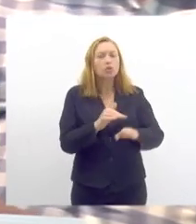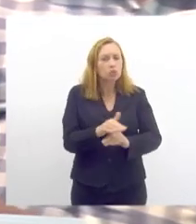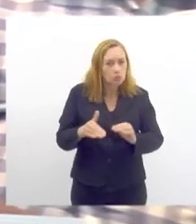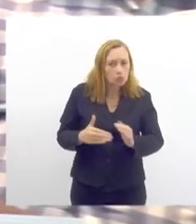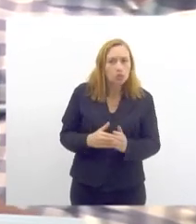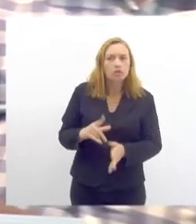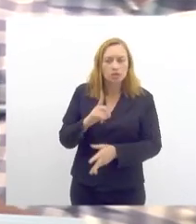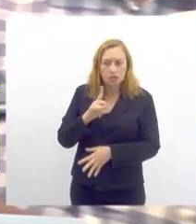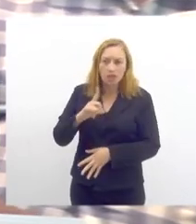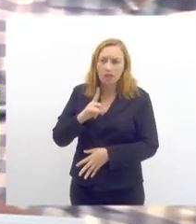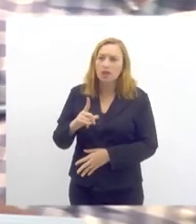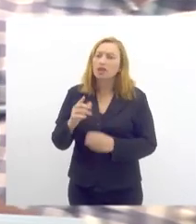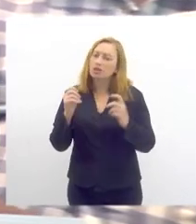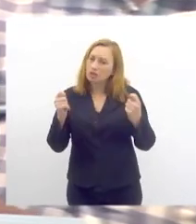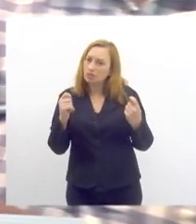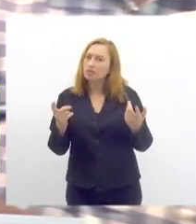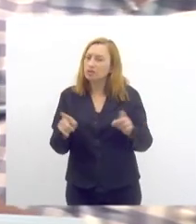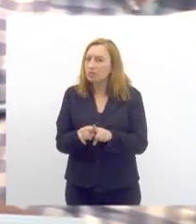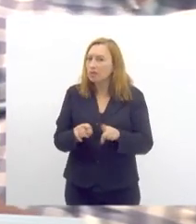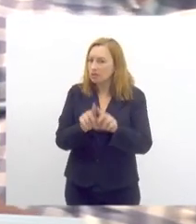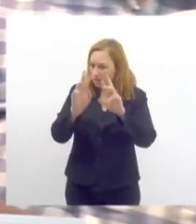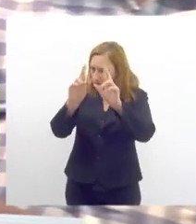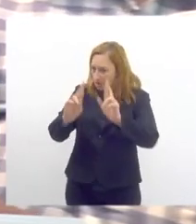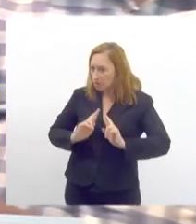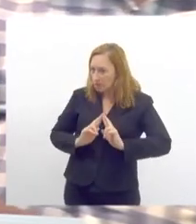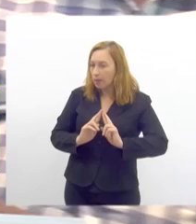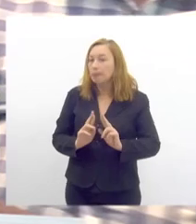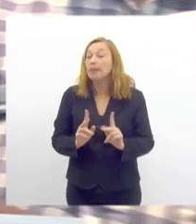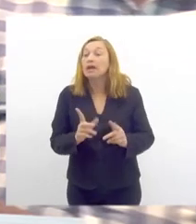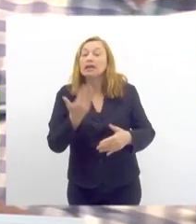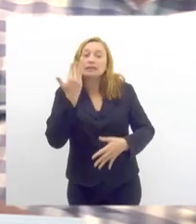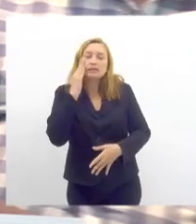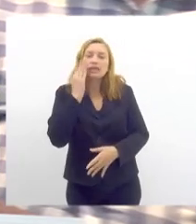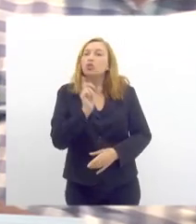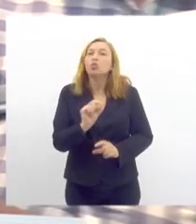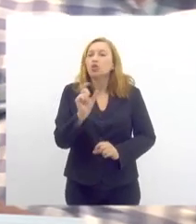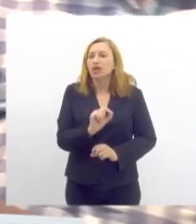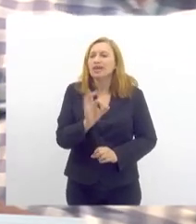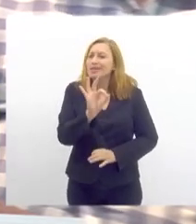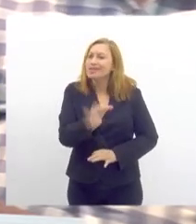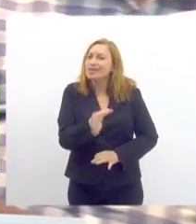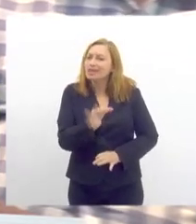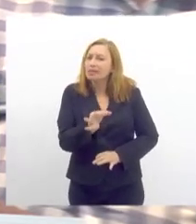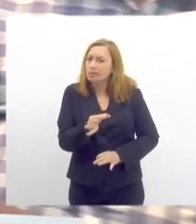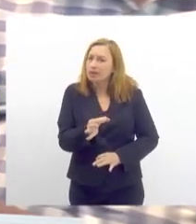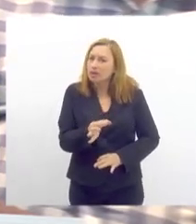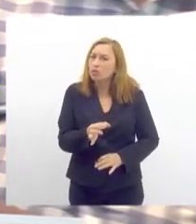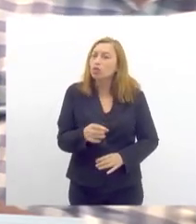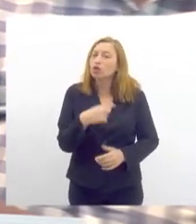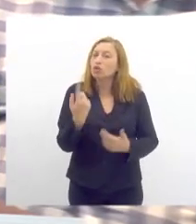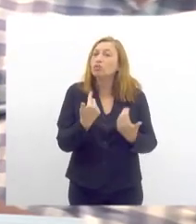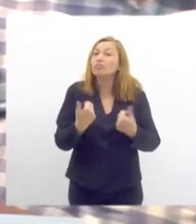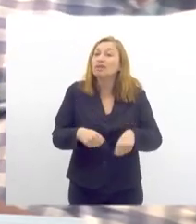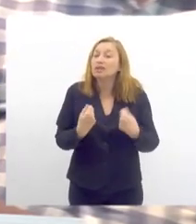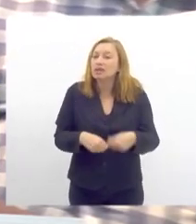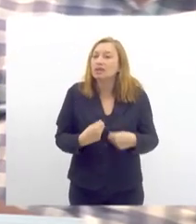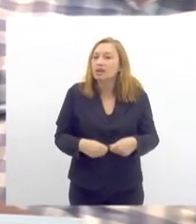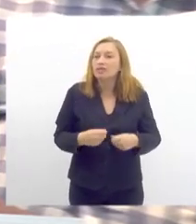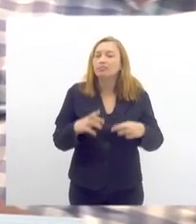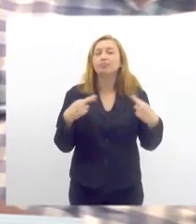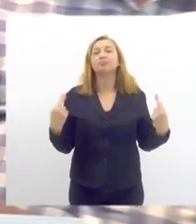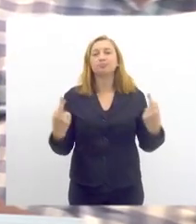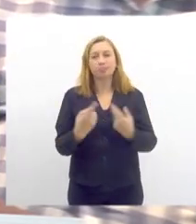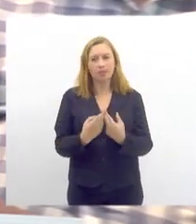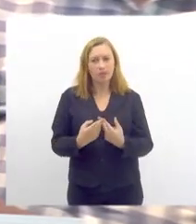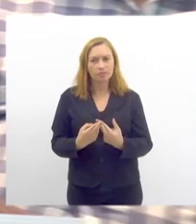com todo o respeito que eu tenho, e espero também ser tratado com respeito, que a gente aqui entenda exatamente o que a gente precisa, porque nessa